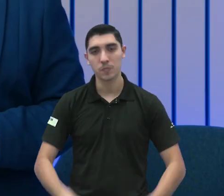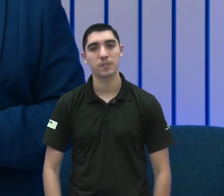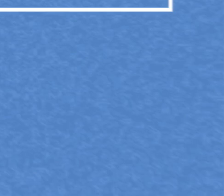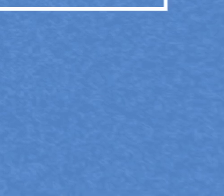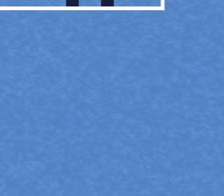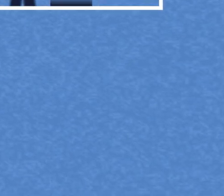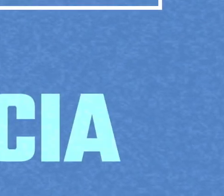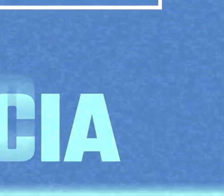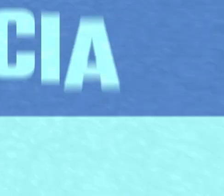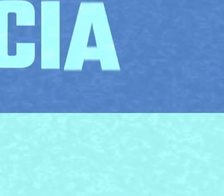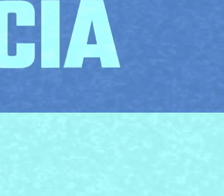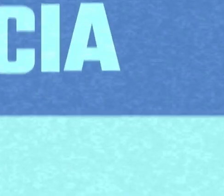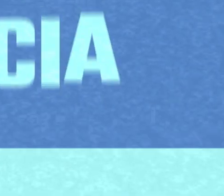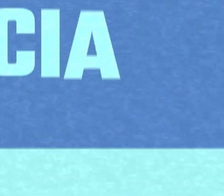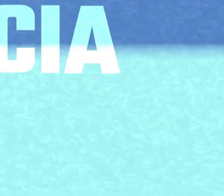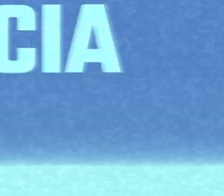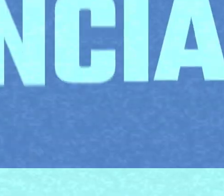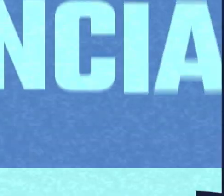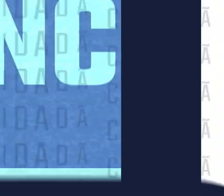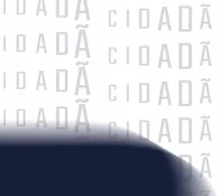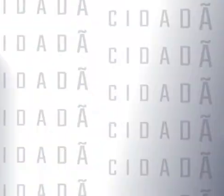volta.